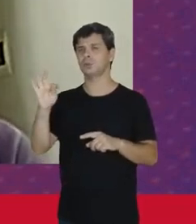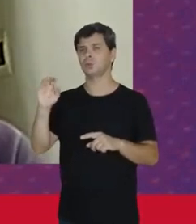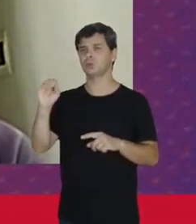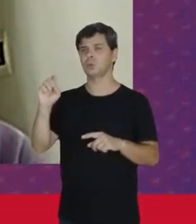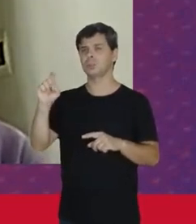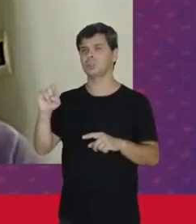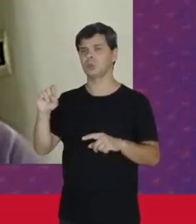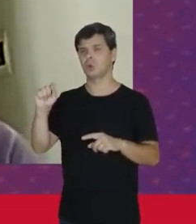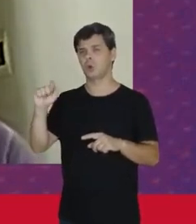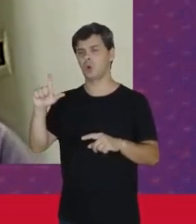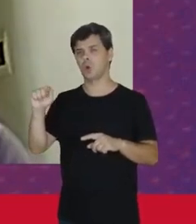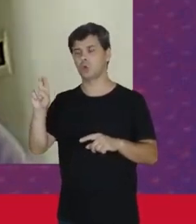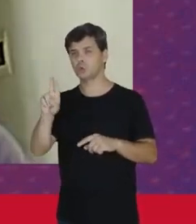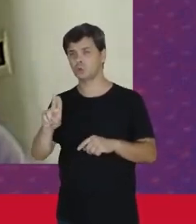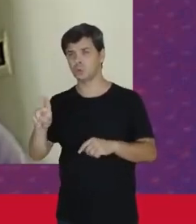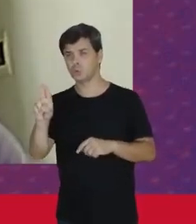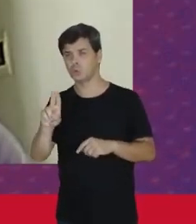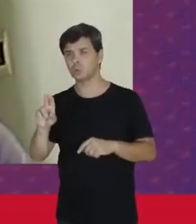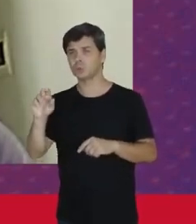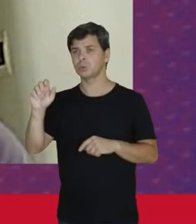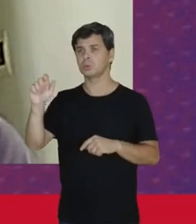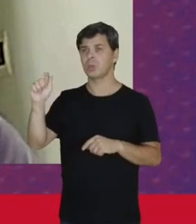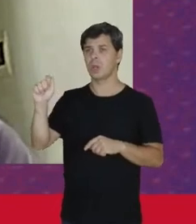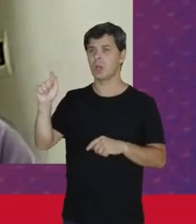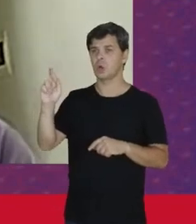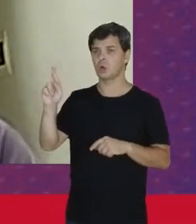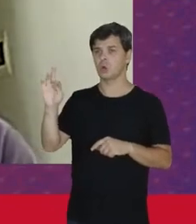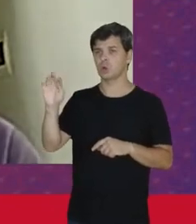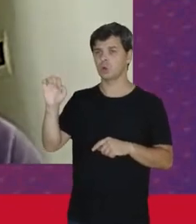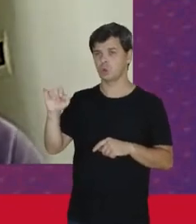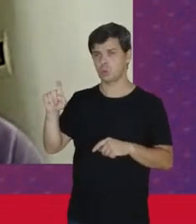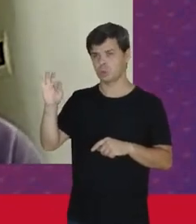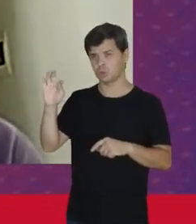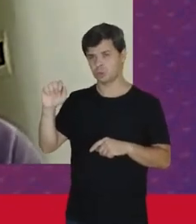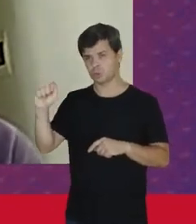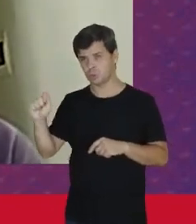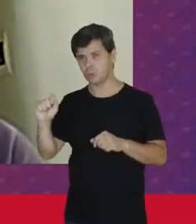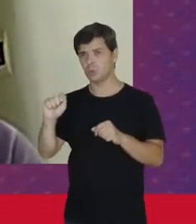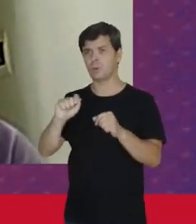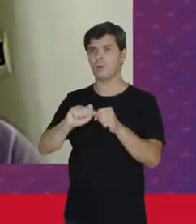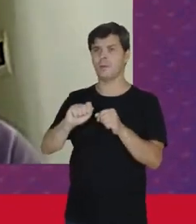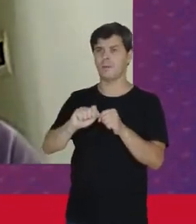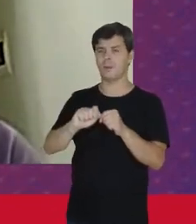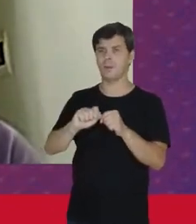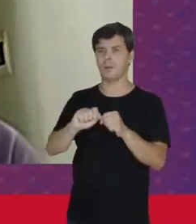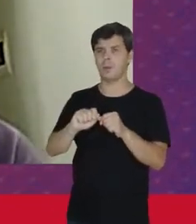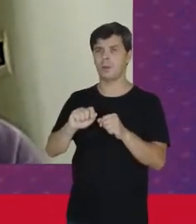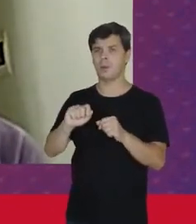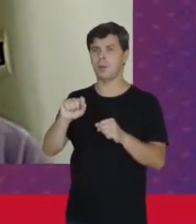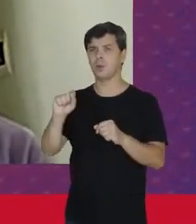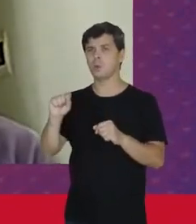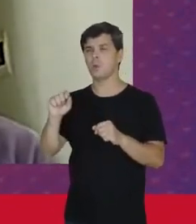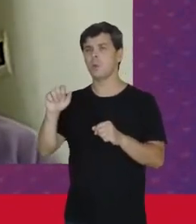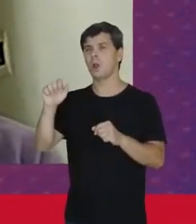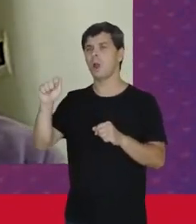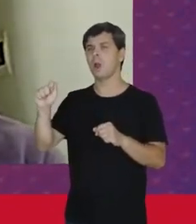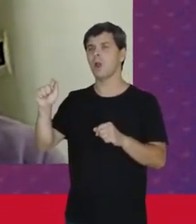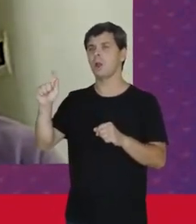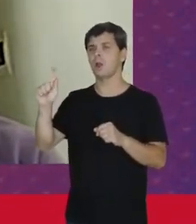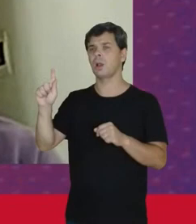toxicológica do uso, né, desses agrotóxicos, ou seja, somente considerar um